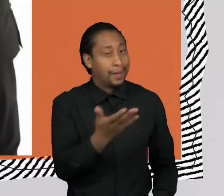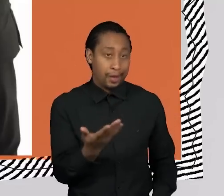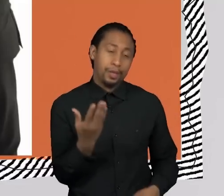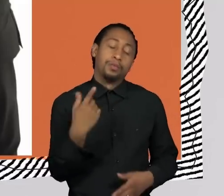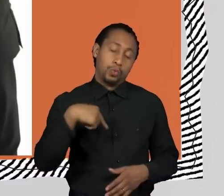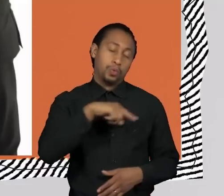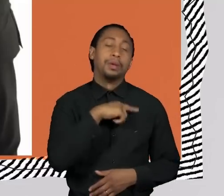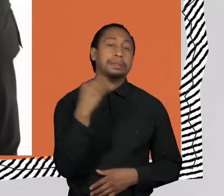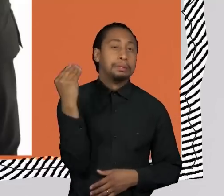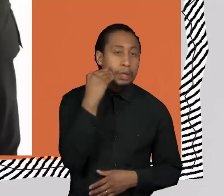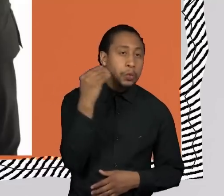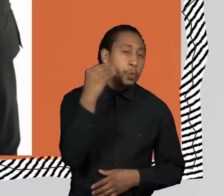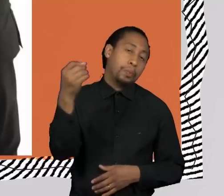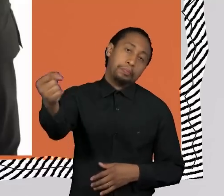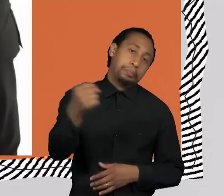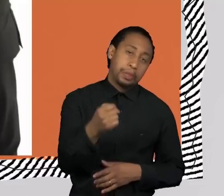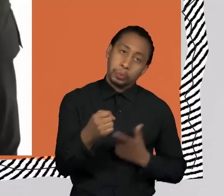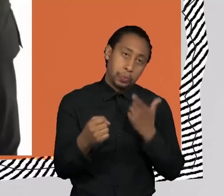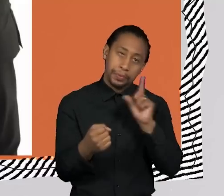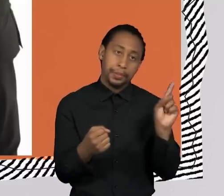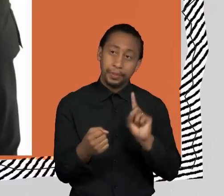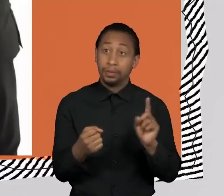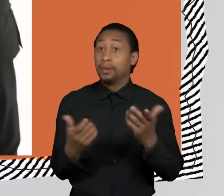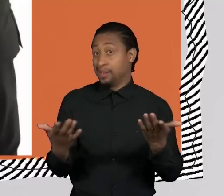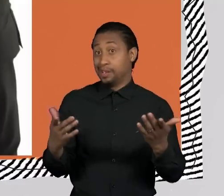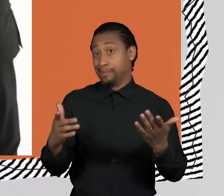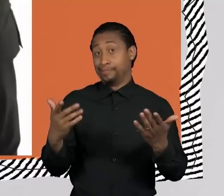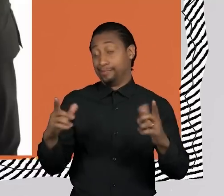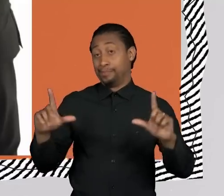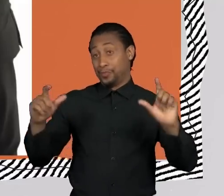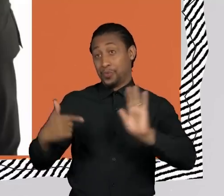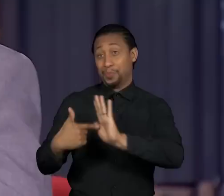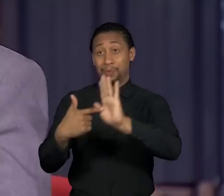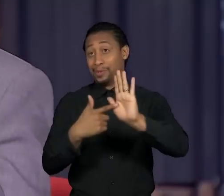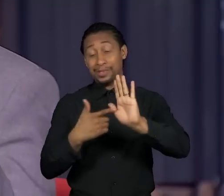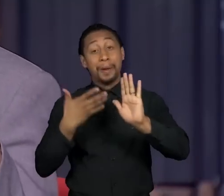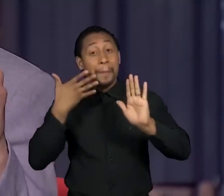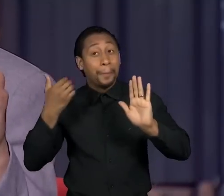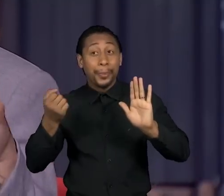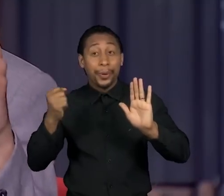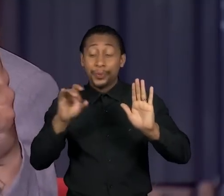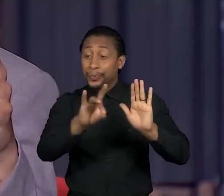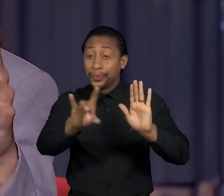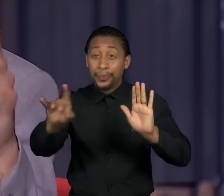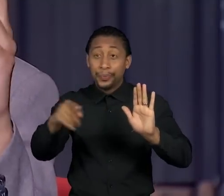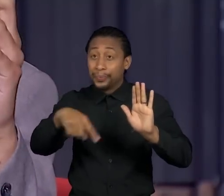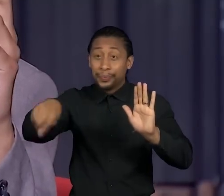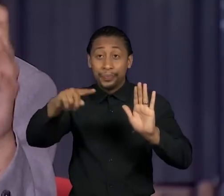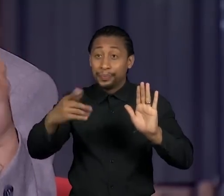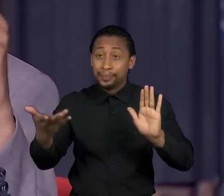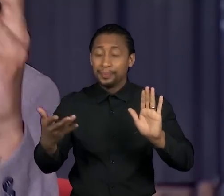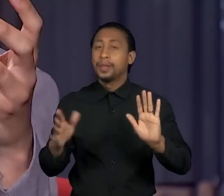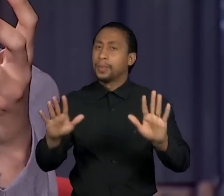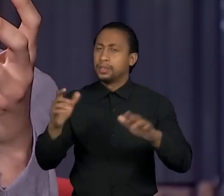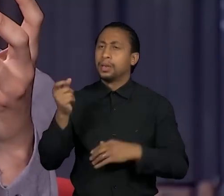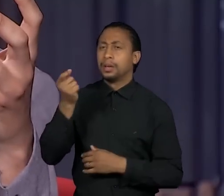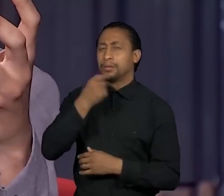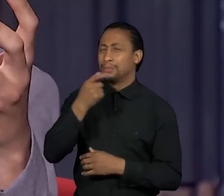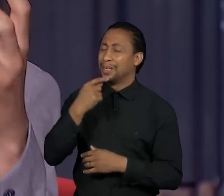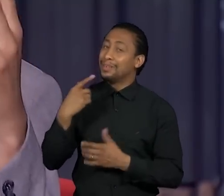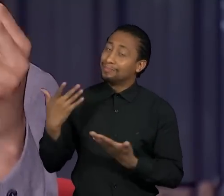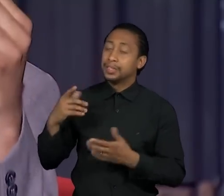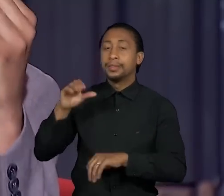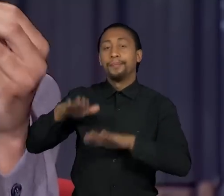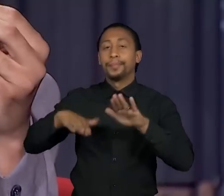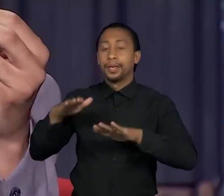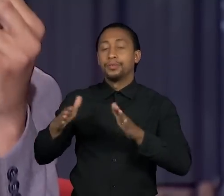nós tentamos. Logo, bom que você diga. Logo de cara. Mas assim, eu acho que a comédia, de certa forma, ela é bem cíclica, né? E